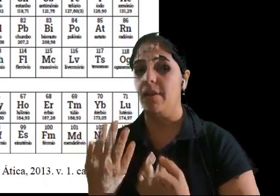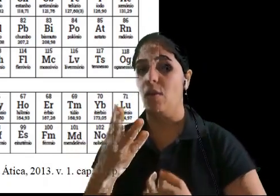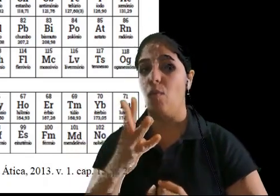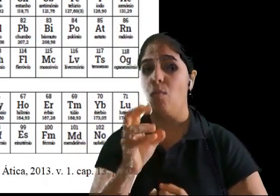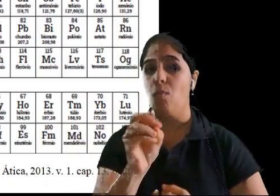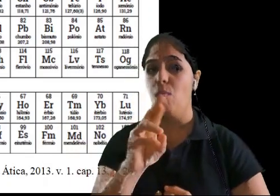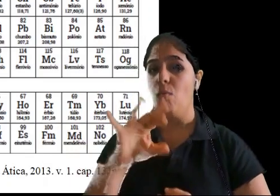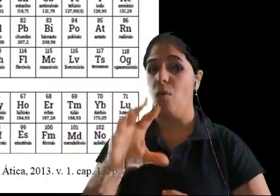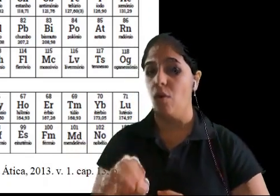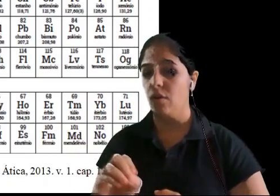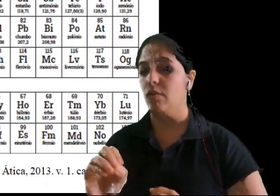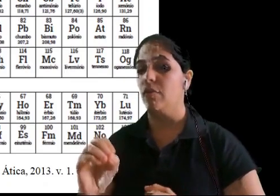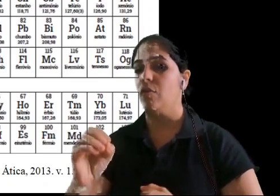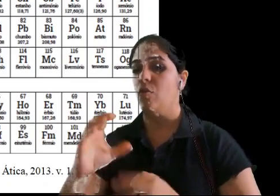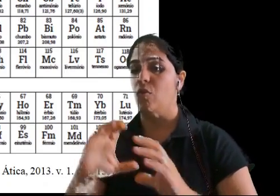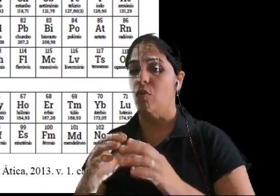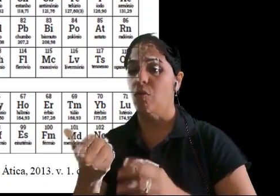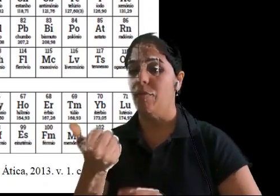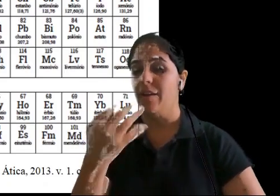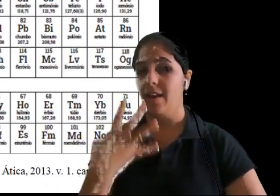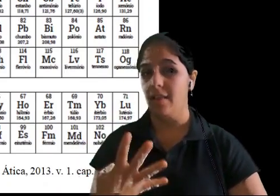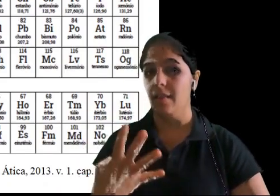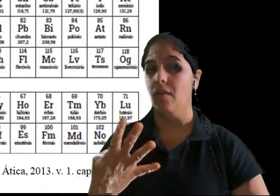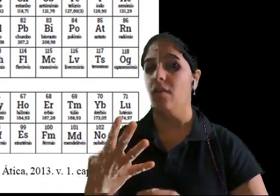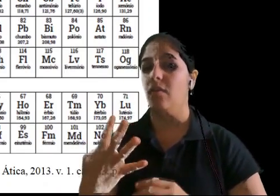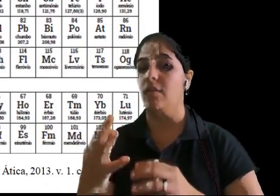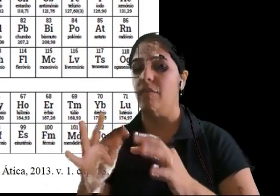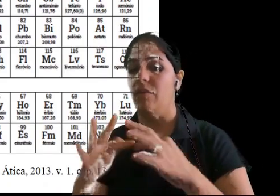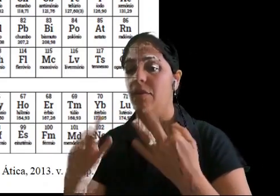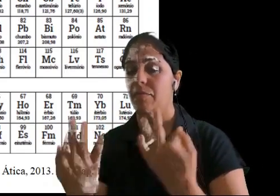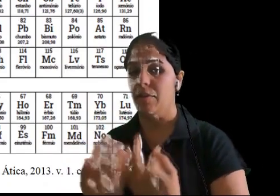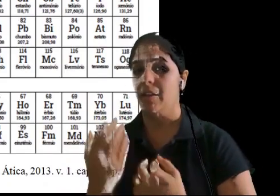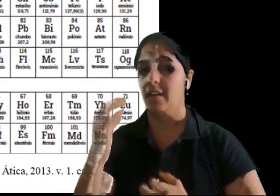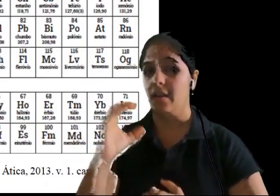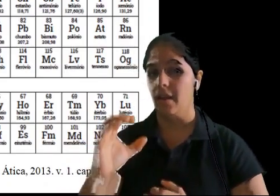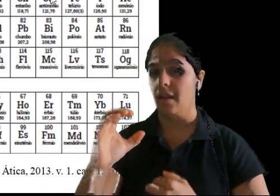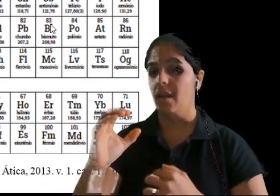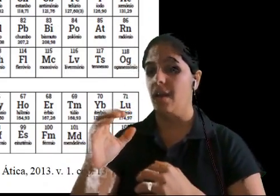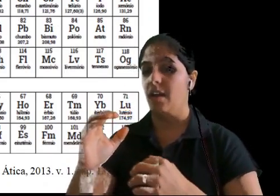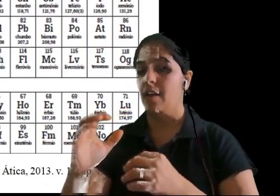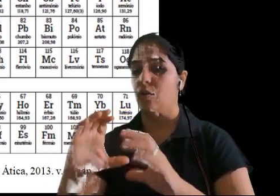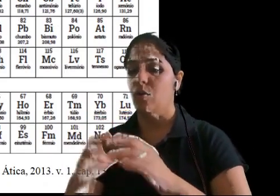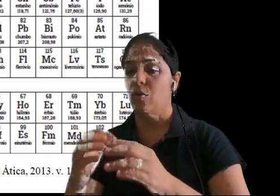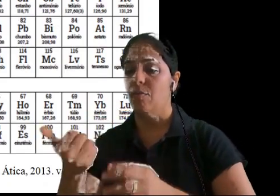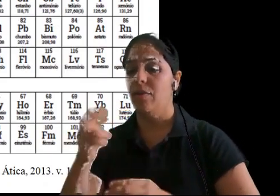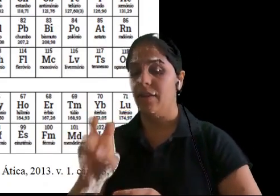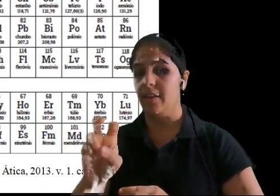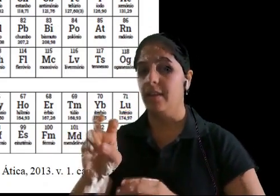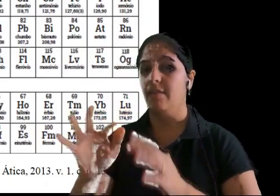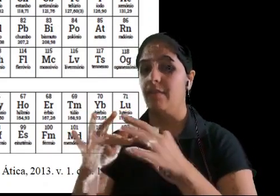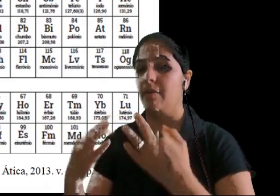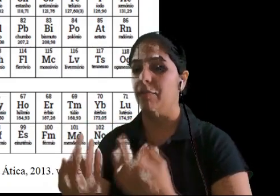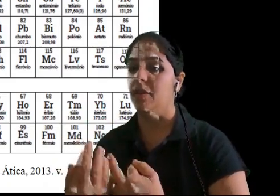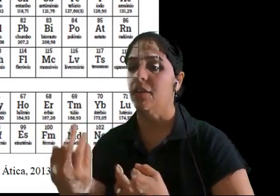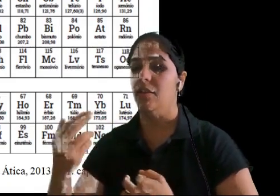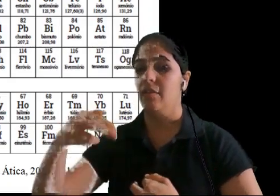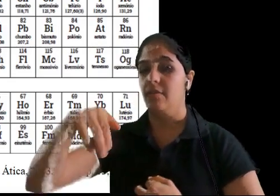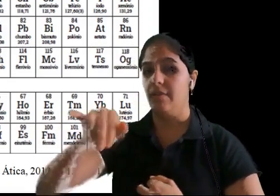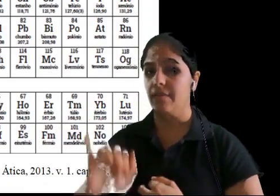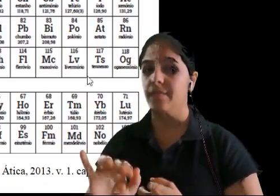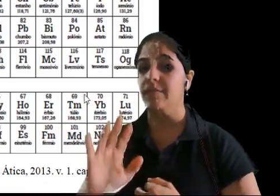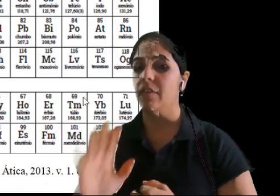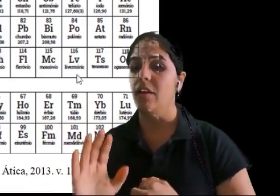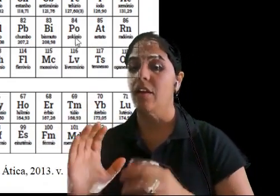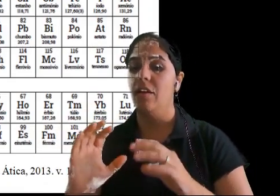da família do boro, do grupo 14 da família do carbono, do grupo 15 da família do nitrogênio. Já